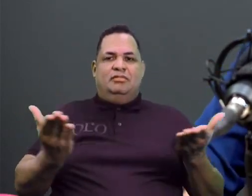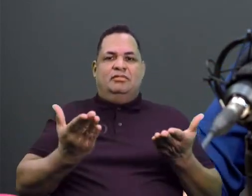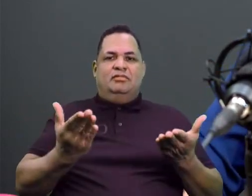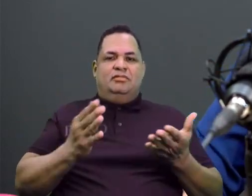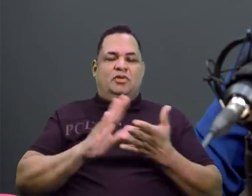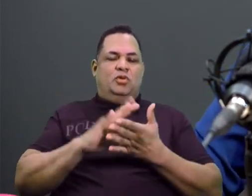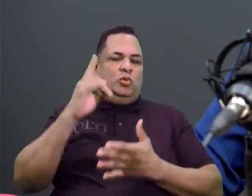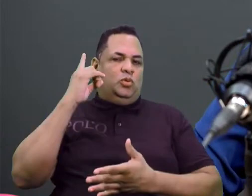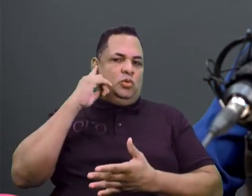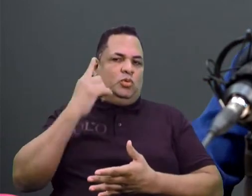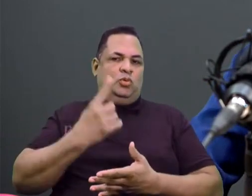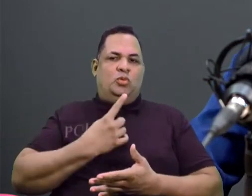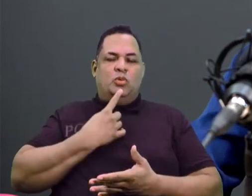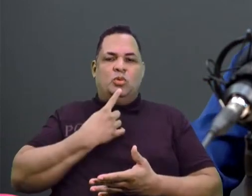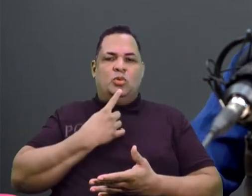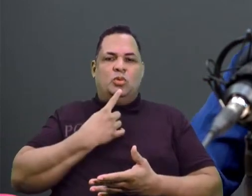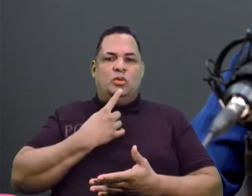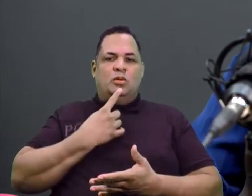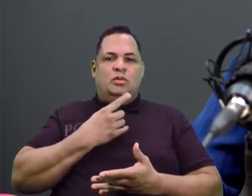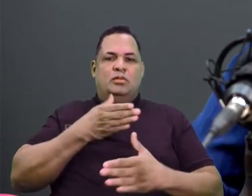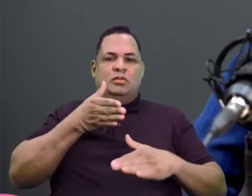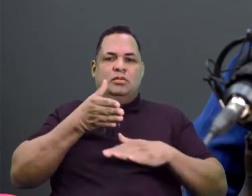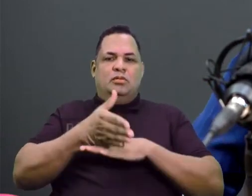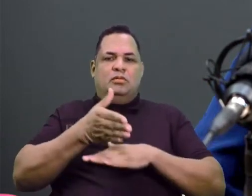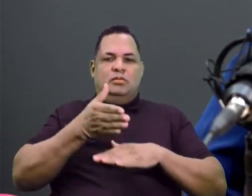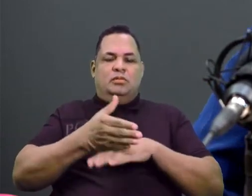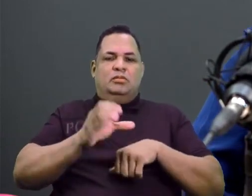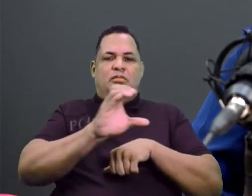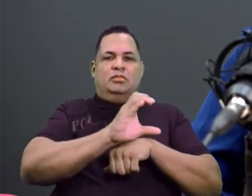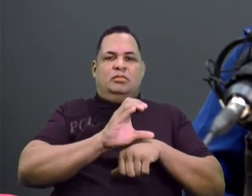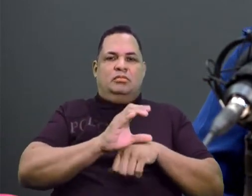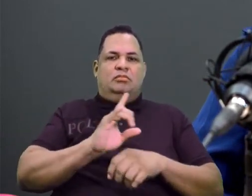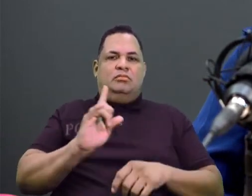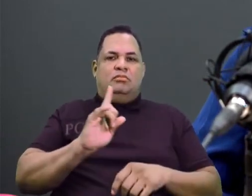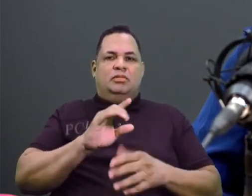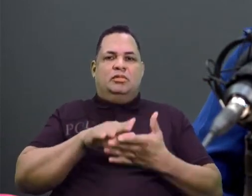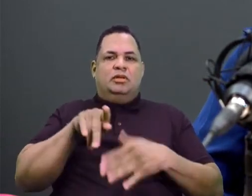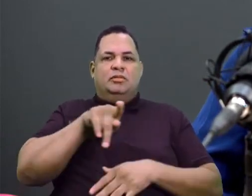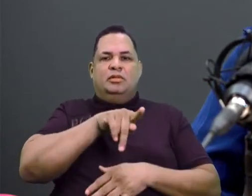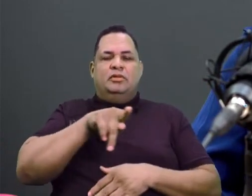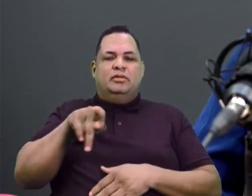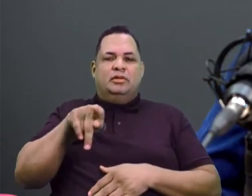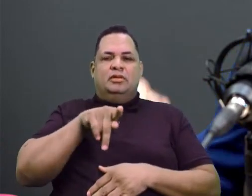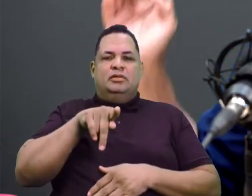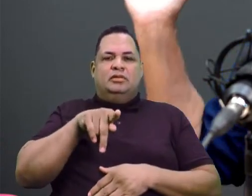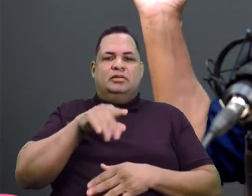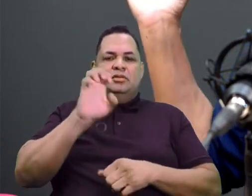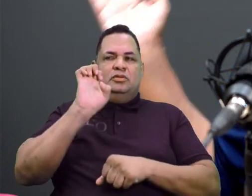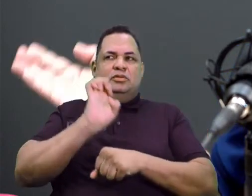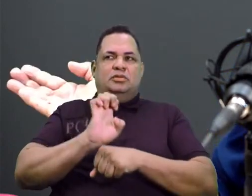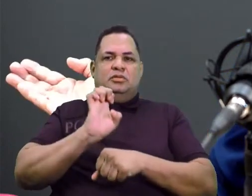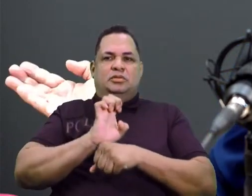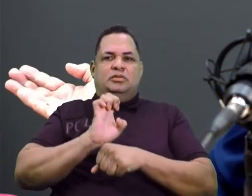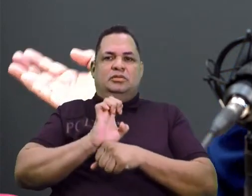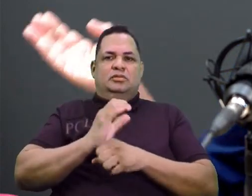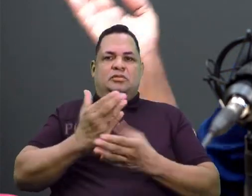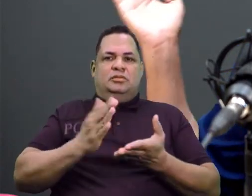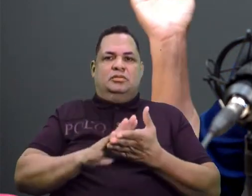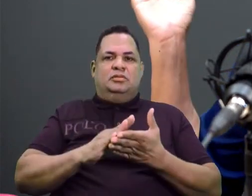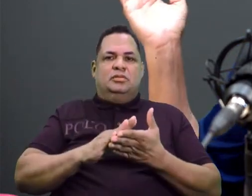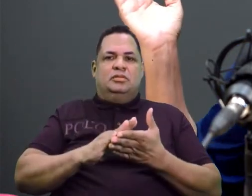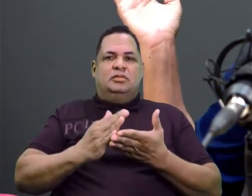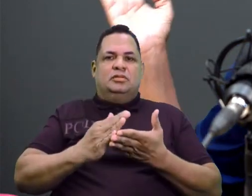O surdo participar dos cursos não sendo professor do Estado. Então, essa daqui convenceu